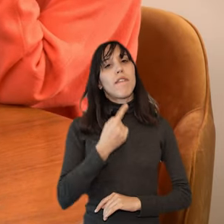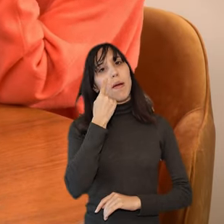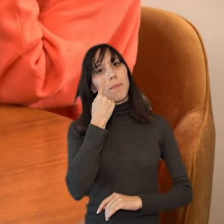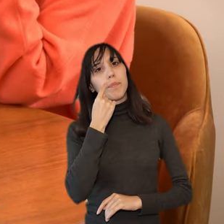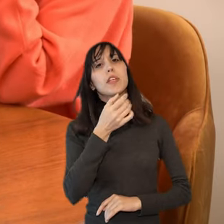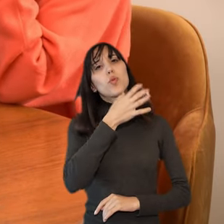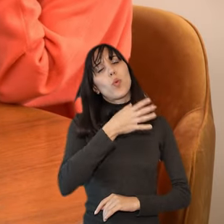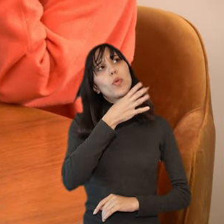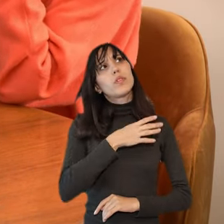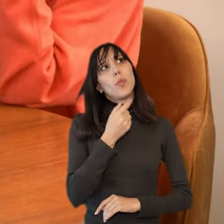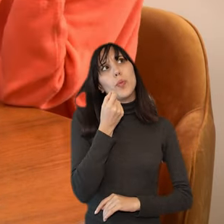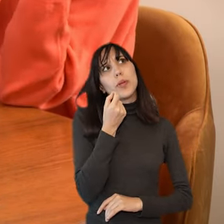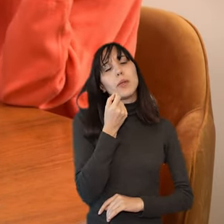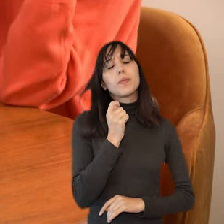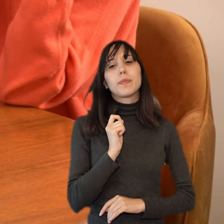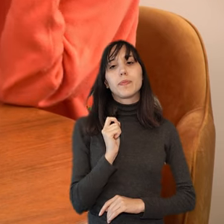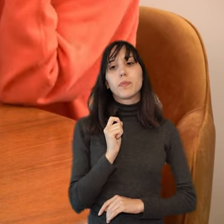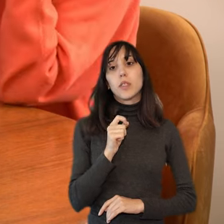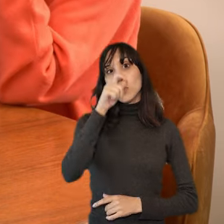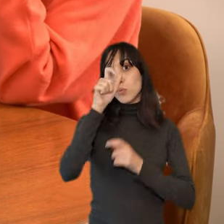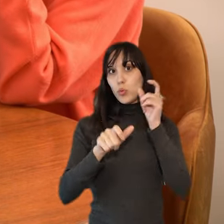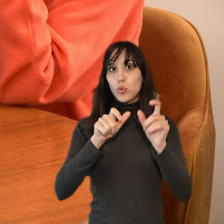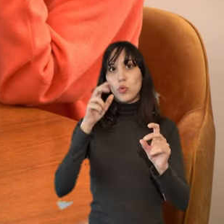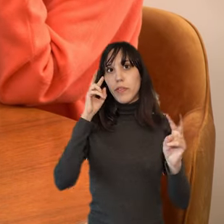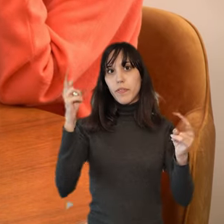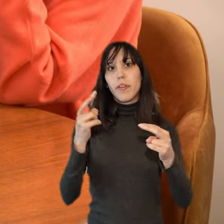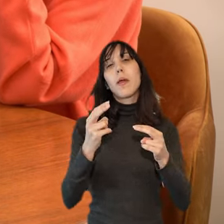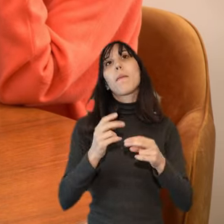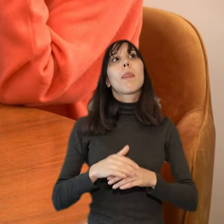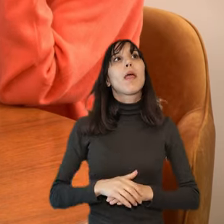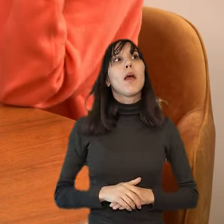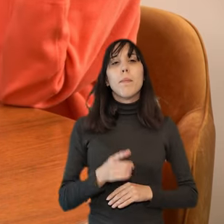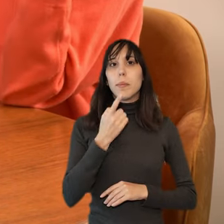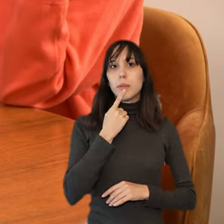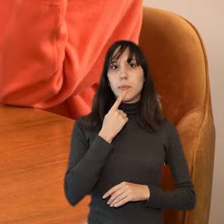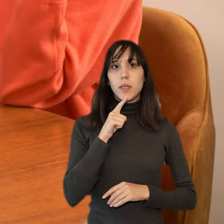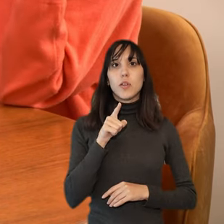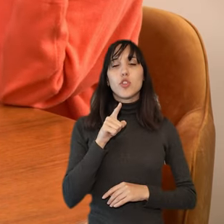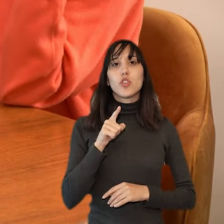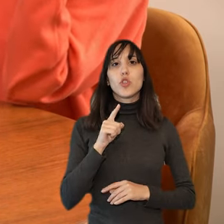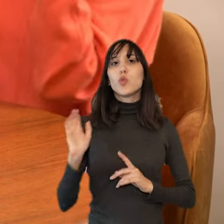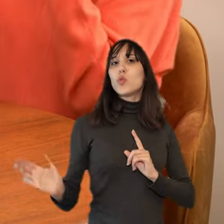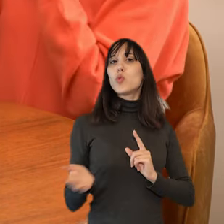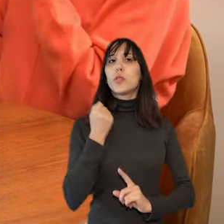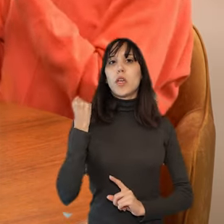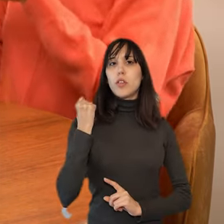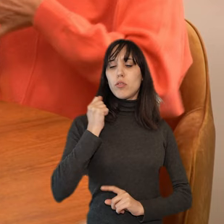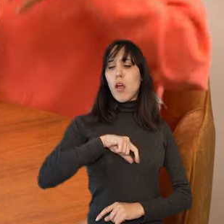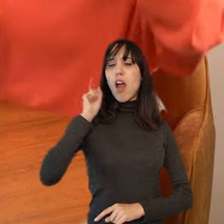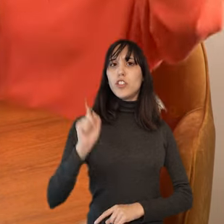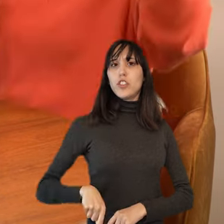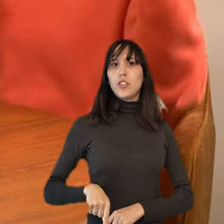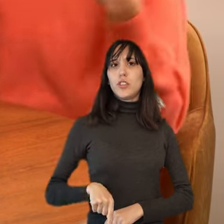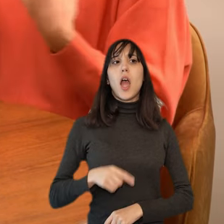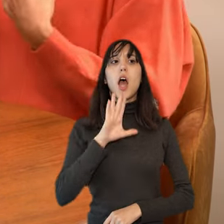nos conseguias dar uma ideia também e a quem nos está a ouvir sim do Sucesso não é de dos alunos se